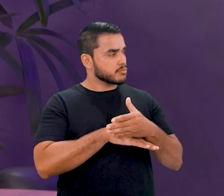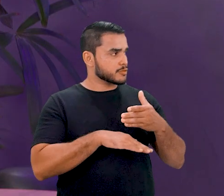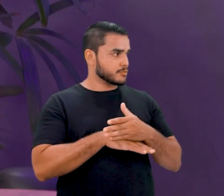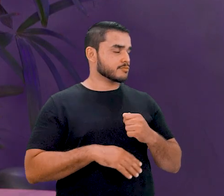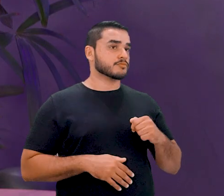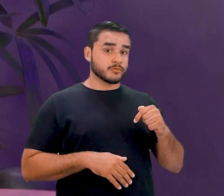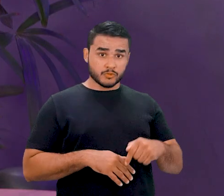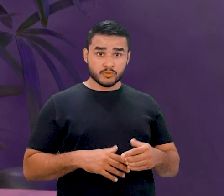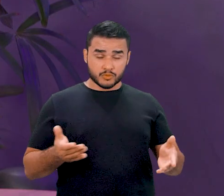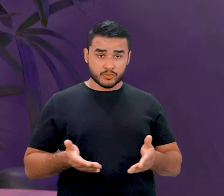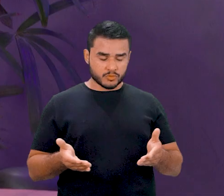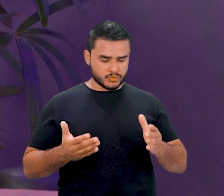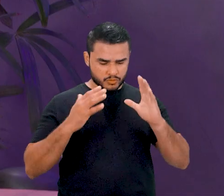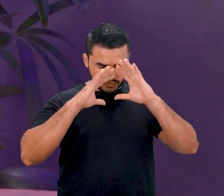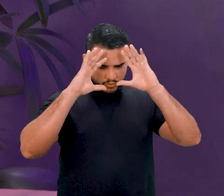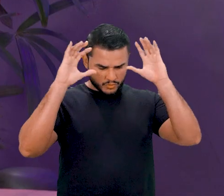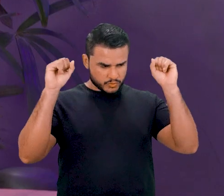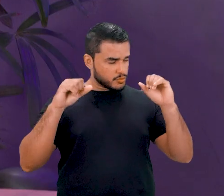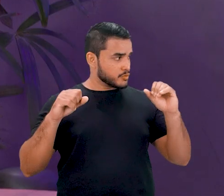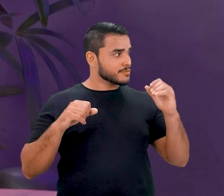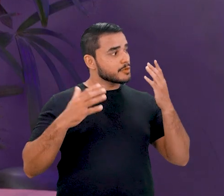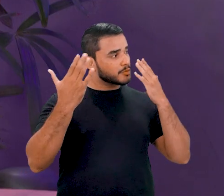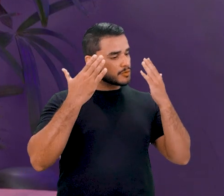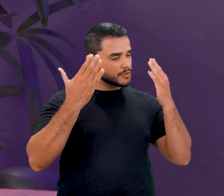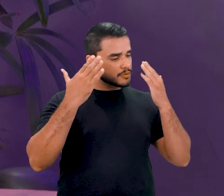Hoje, especificamente, o Conselho de Psicologia do Ceará, ele é